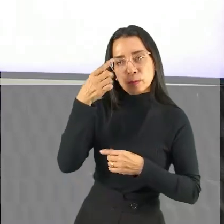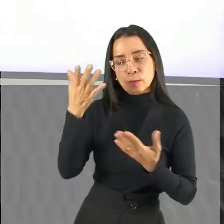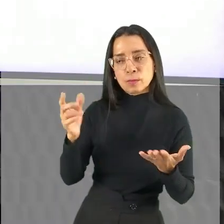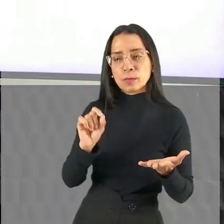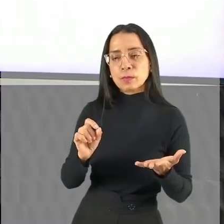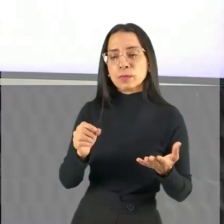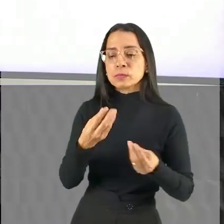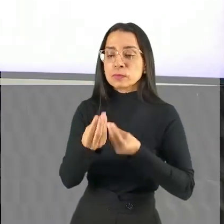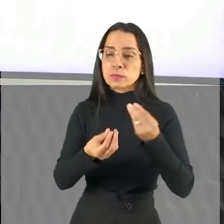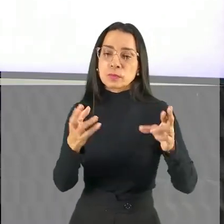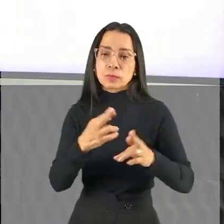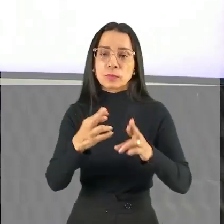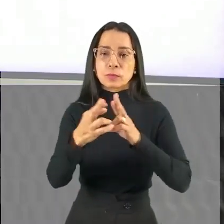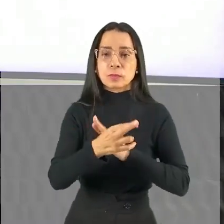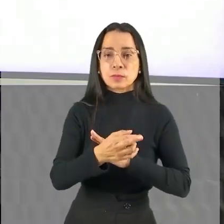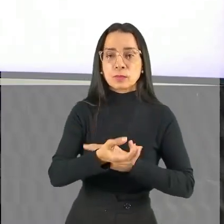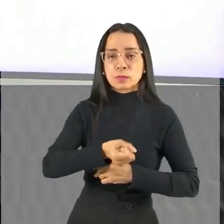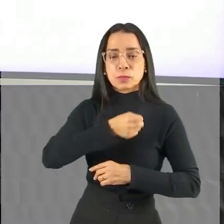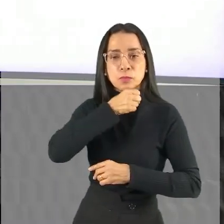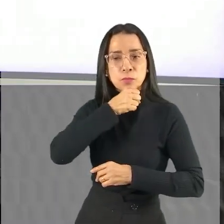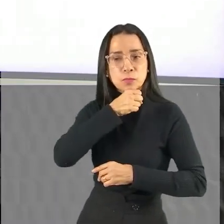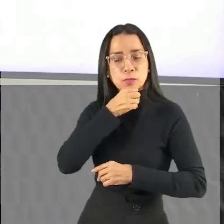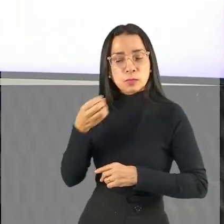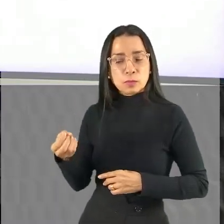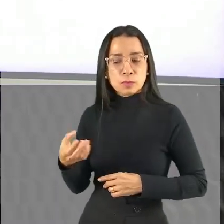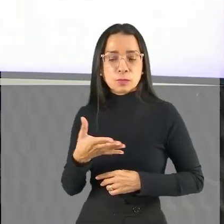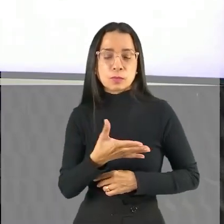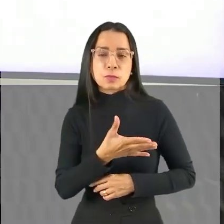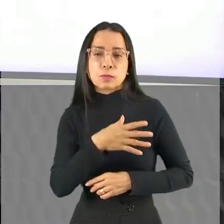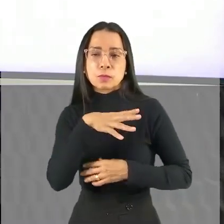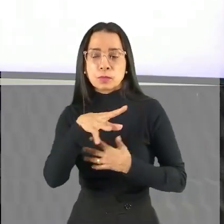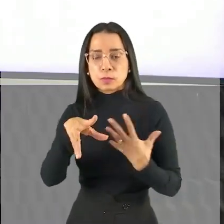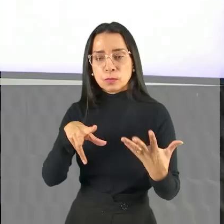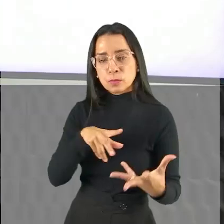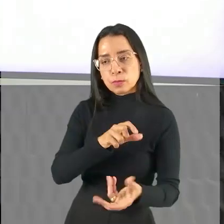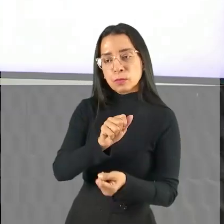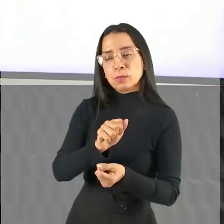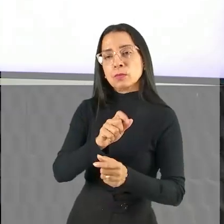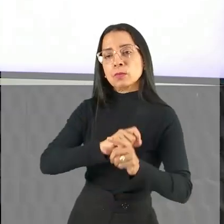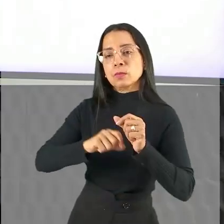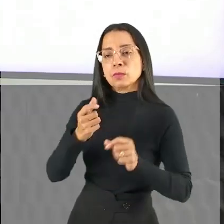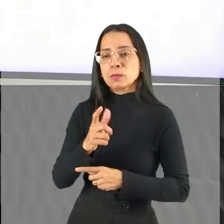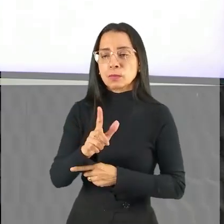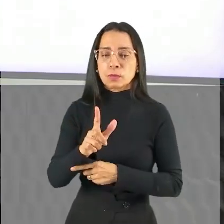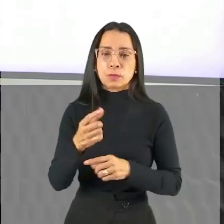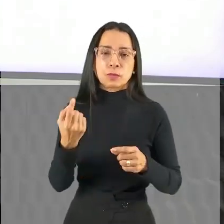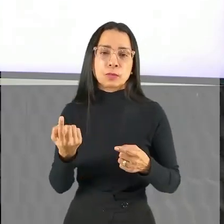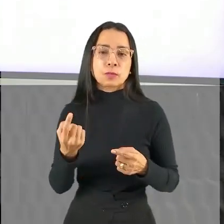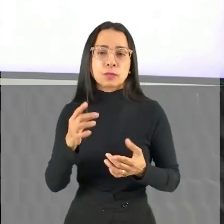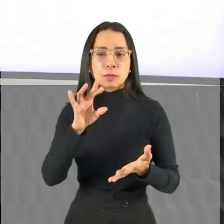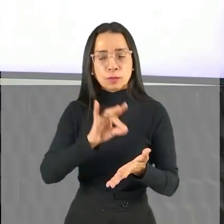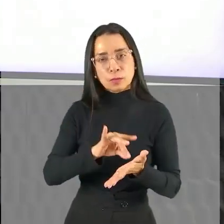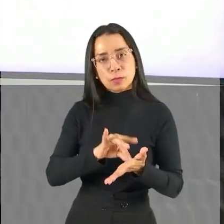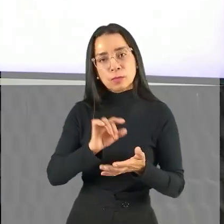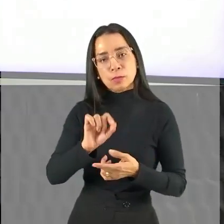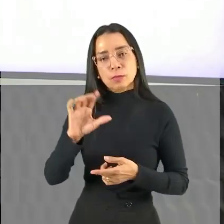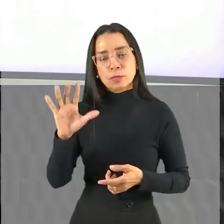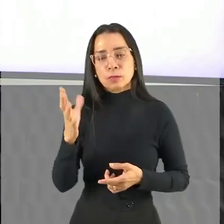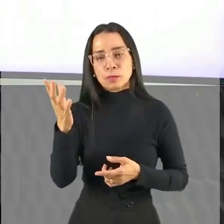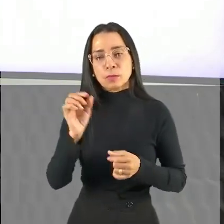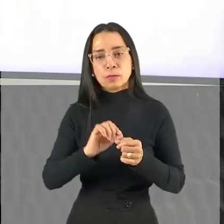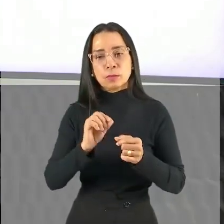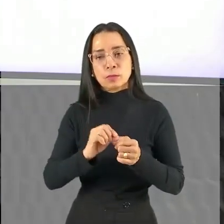essa relação de velho e novo mundo, ou dos outros, porque de fato é isso que acontece, fez com que